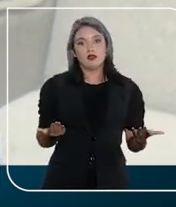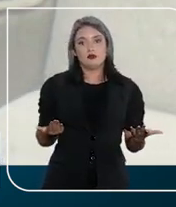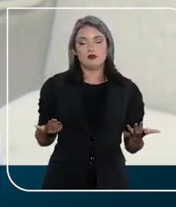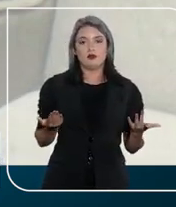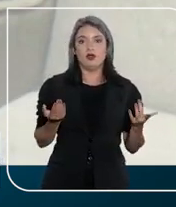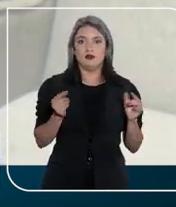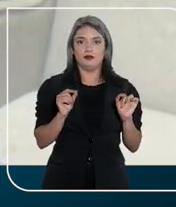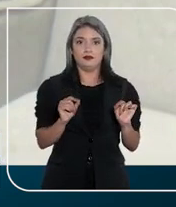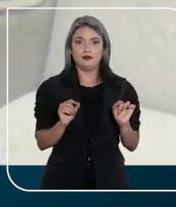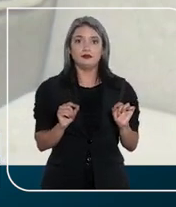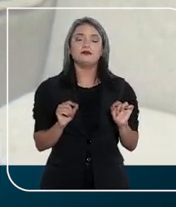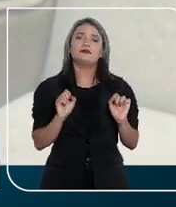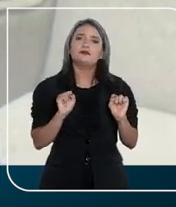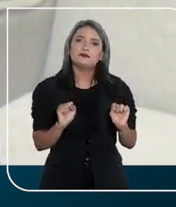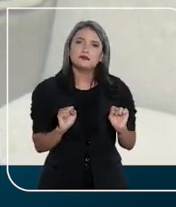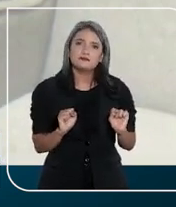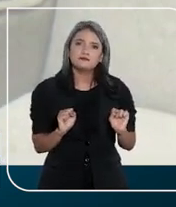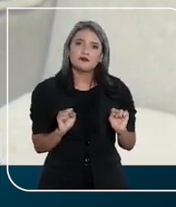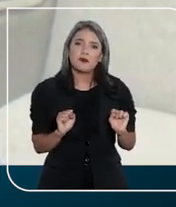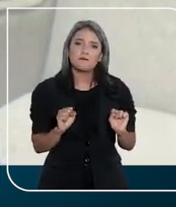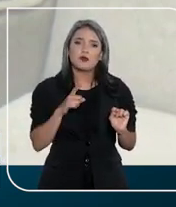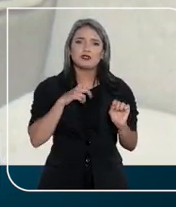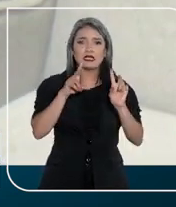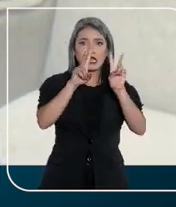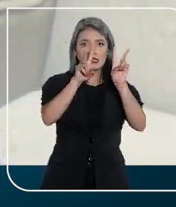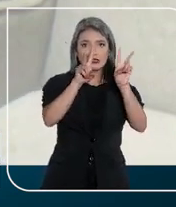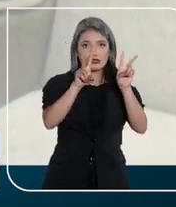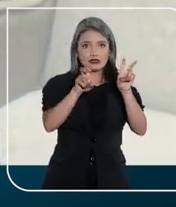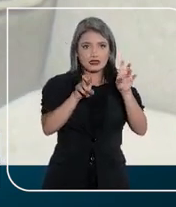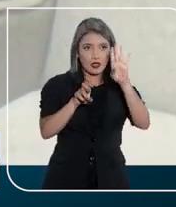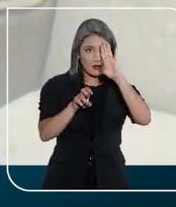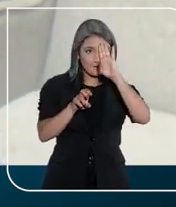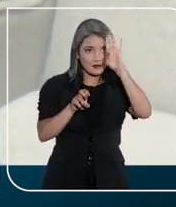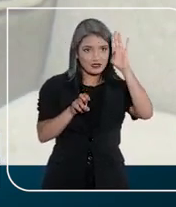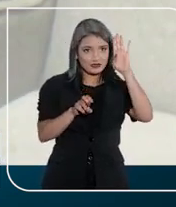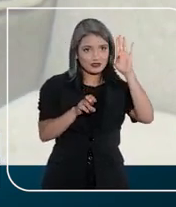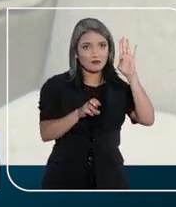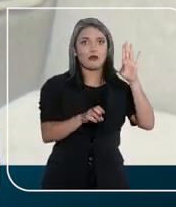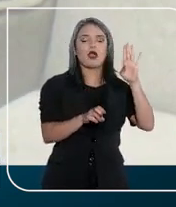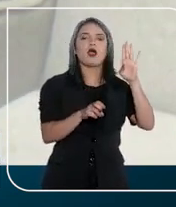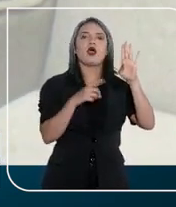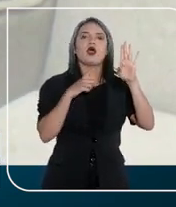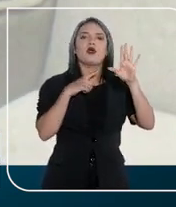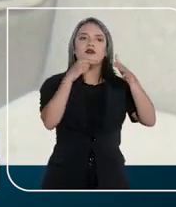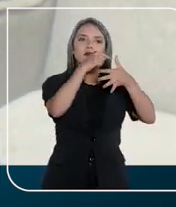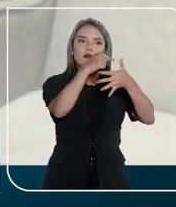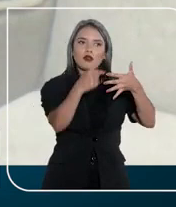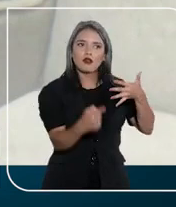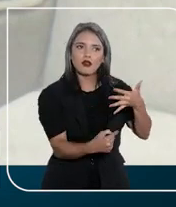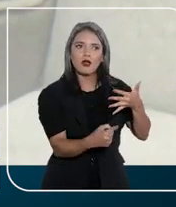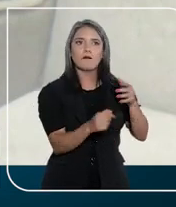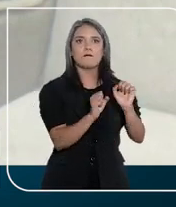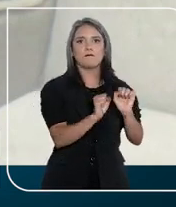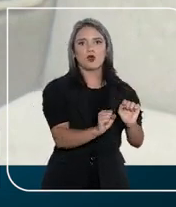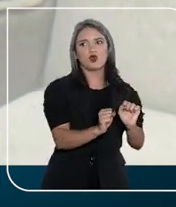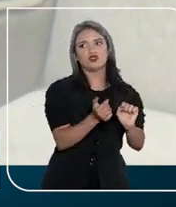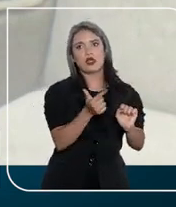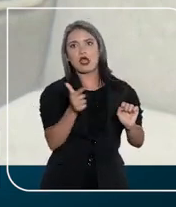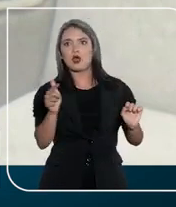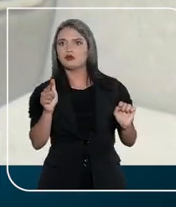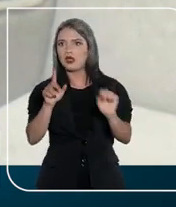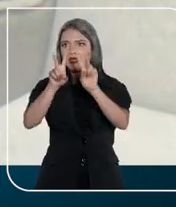você explorar subtemas que não estão expressamente previstos no edital, por outro, não é